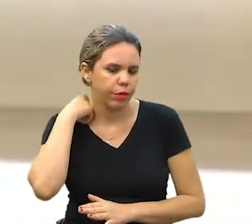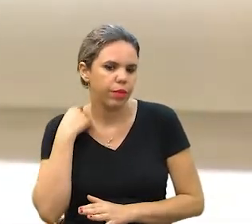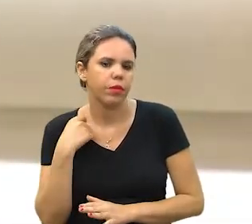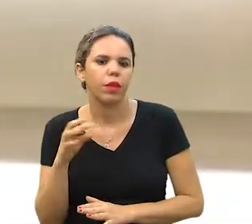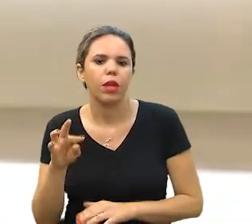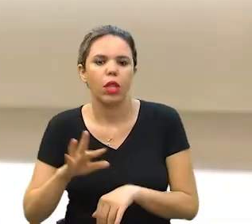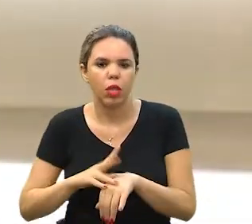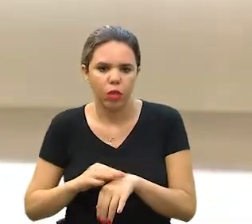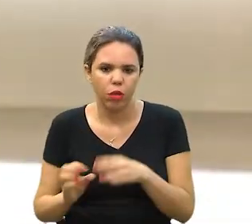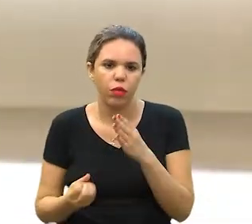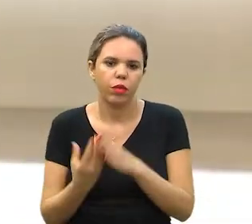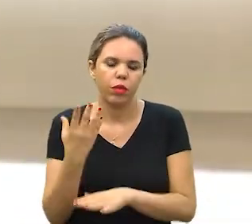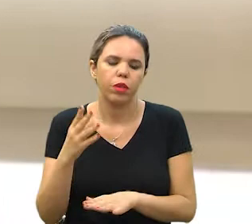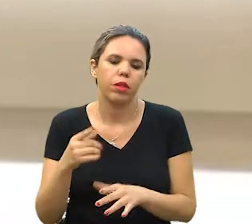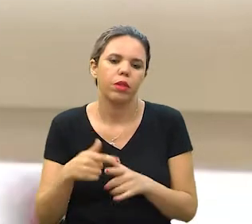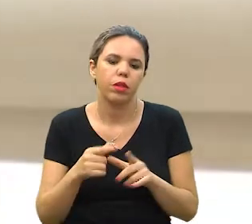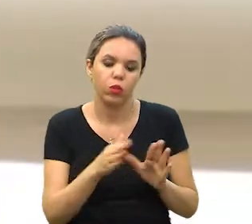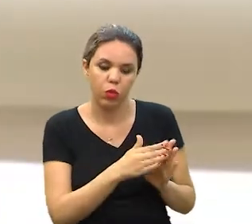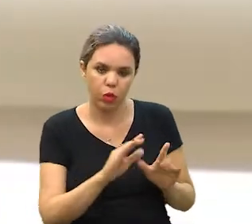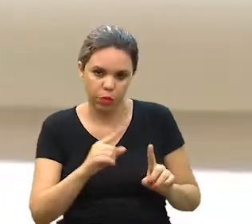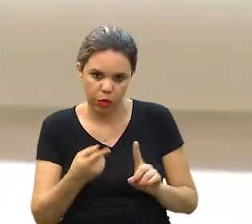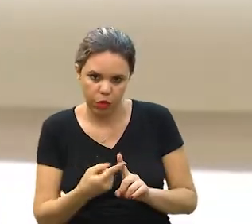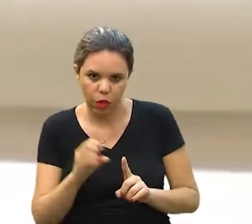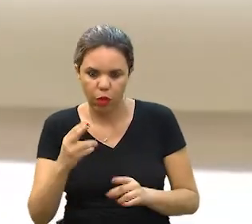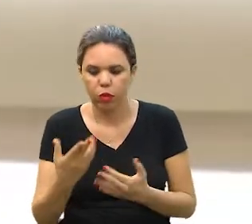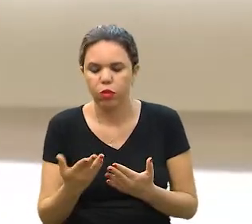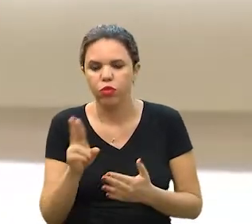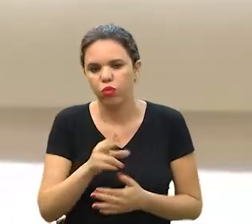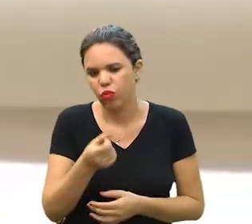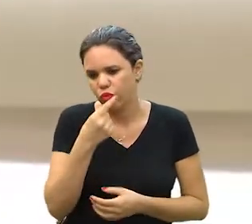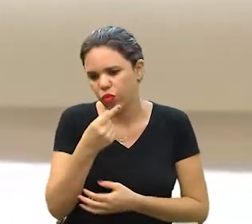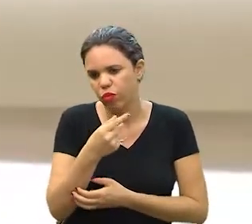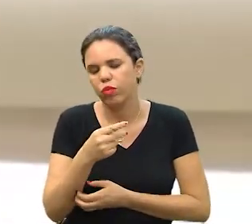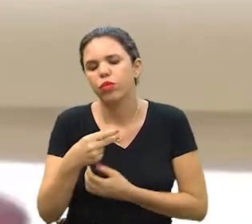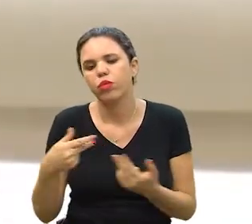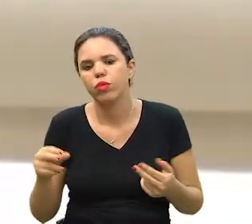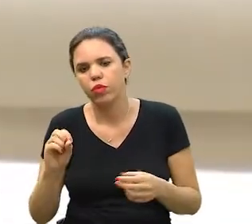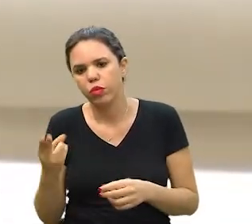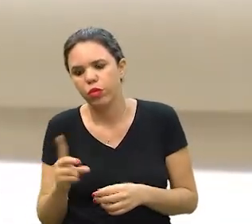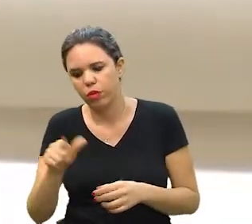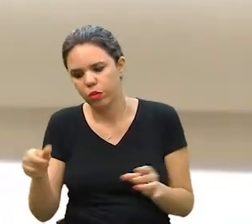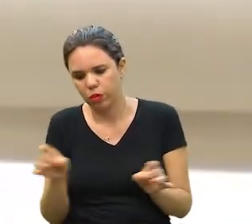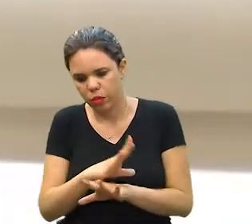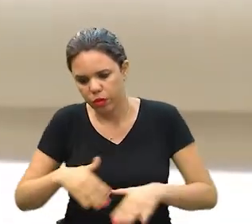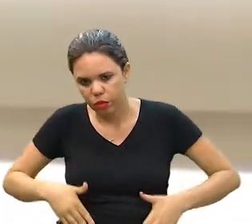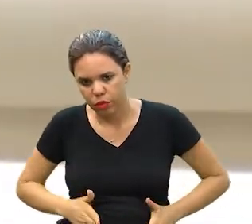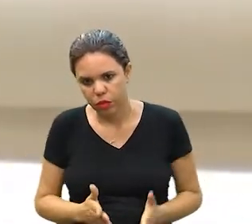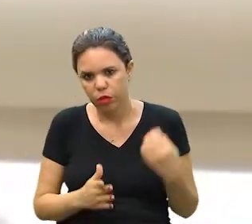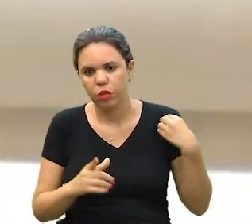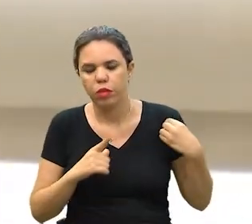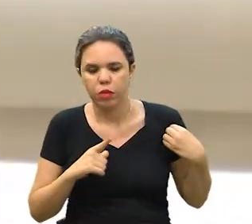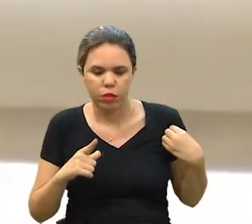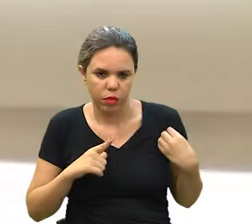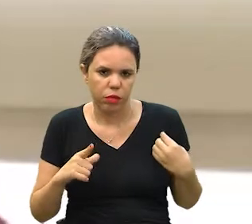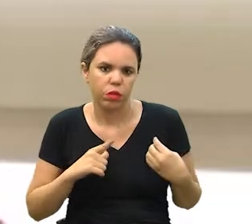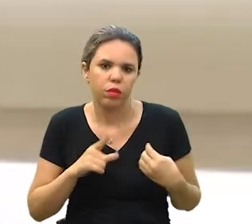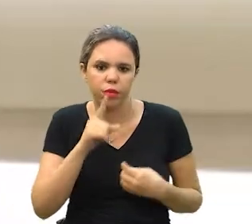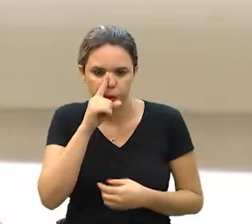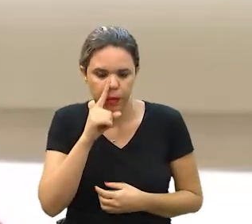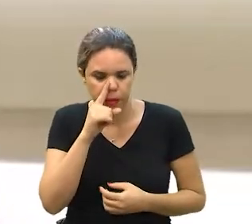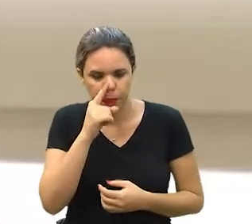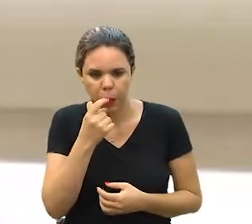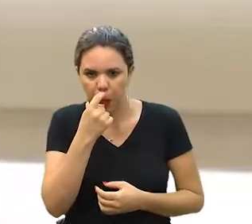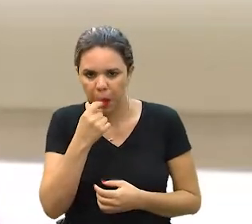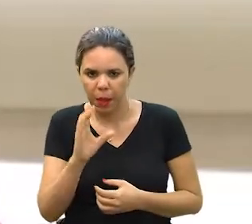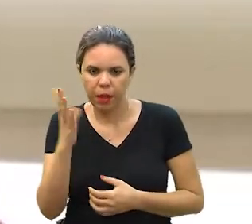Então, as tromboses que acontecem na gravidez ou no uso de anticoncepcional ou no pós-parto, elas têm um alto